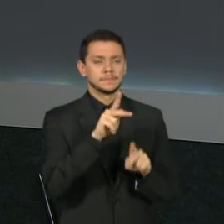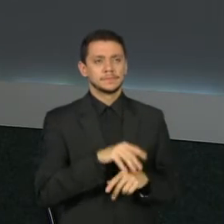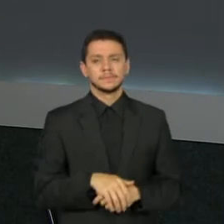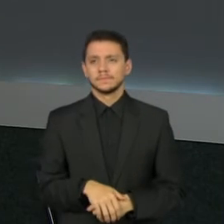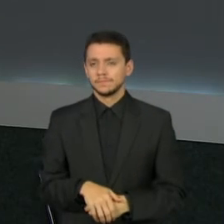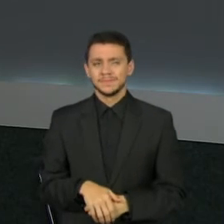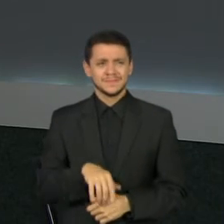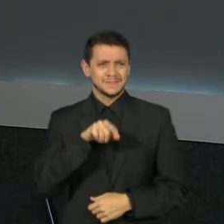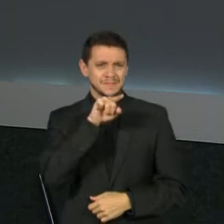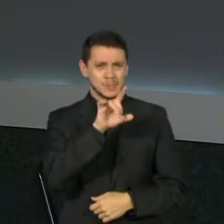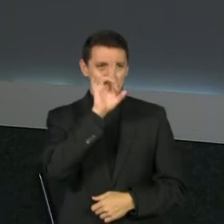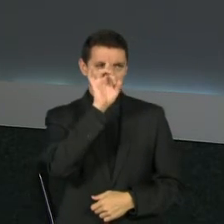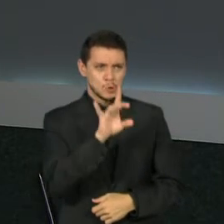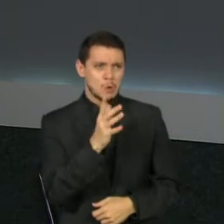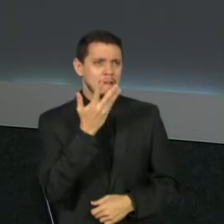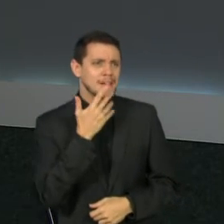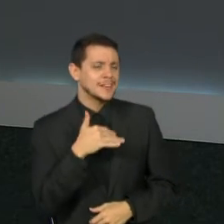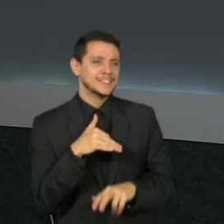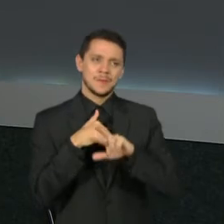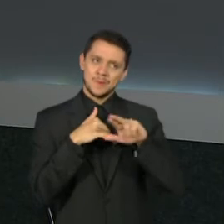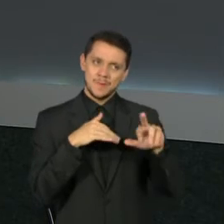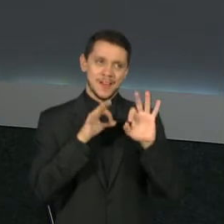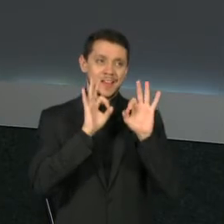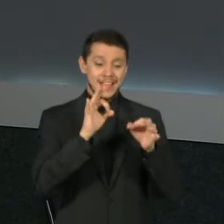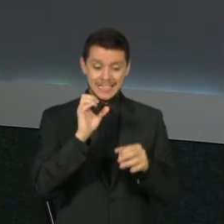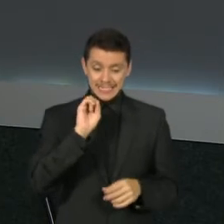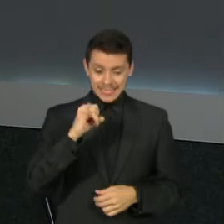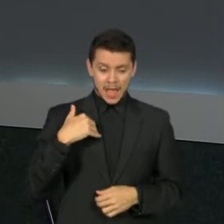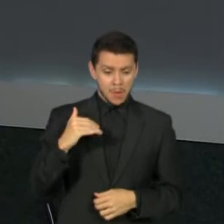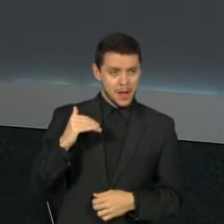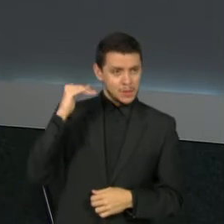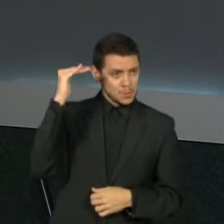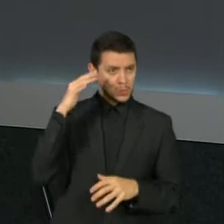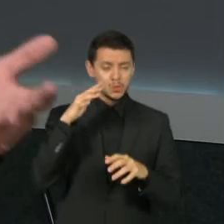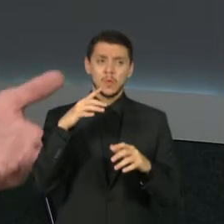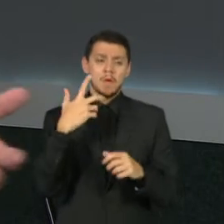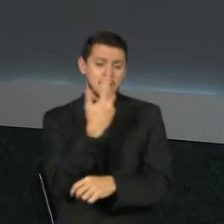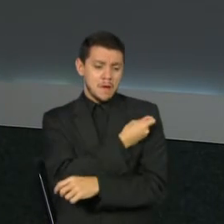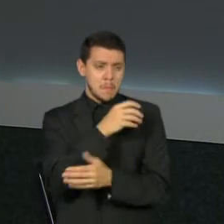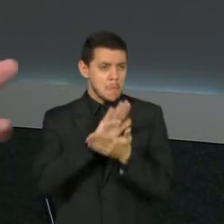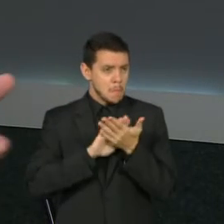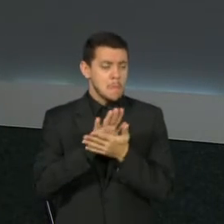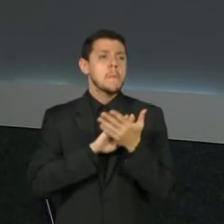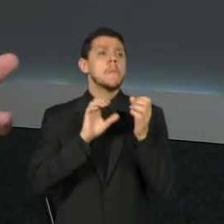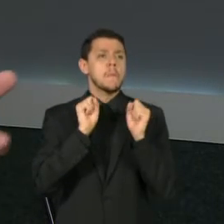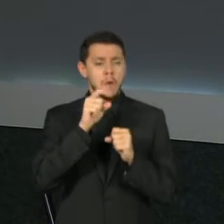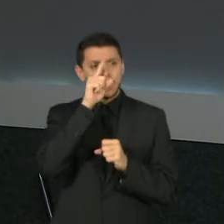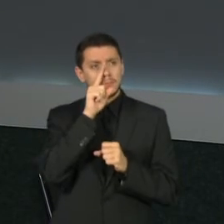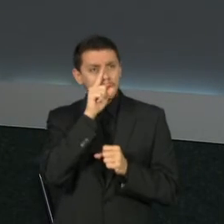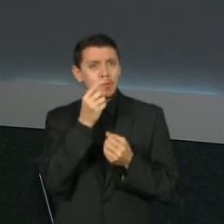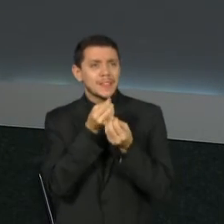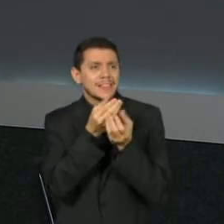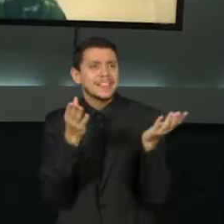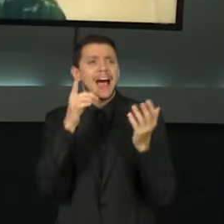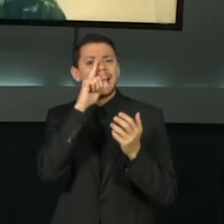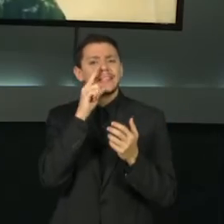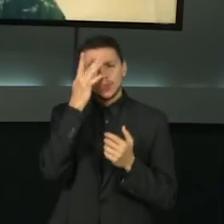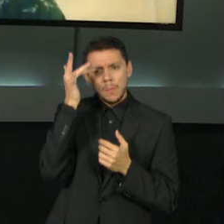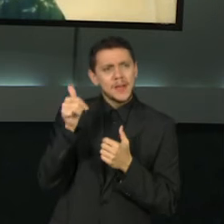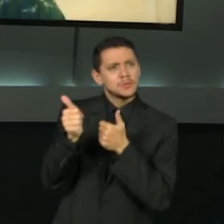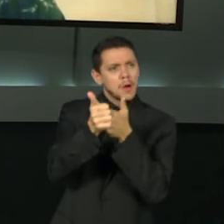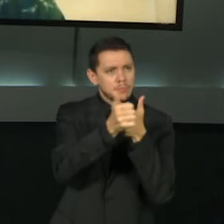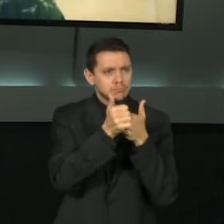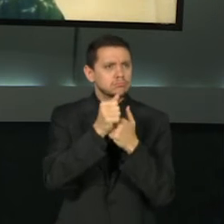só crianças, né, doutora? Quem não se vacina também impõe esse risco ao resto, à coletividade, ao resto da sociedade, né?